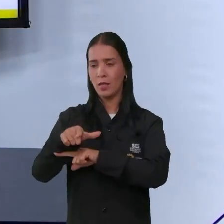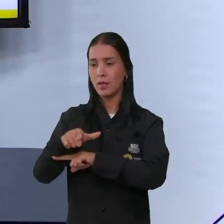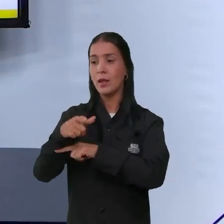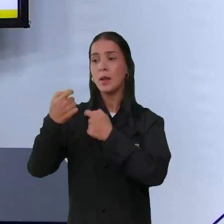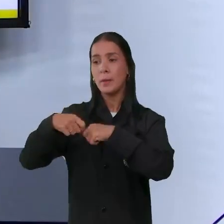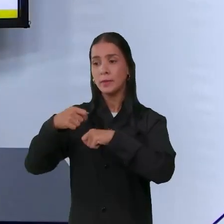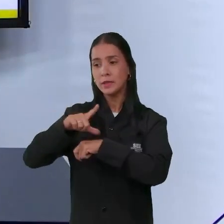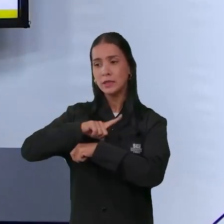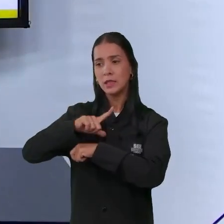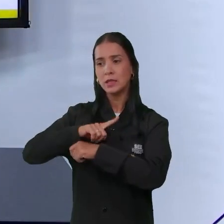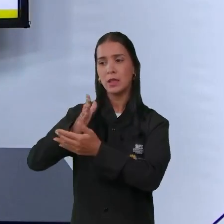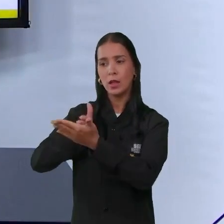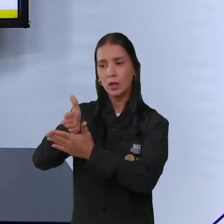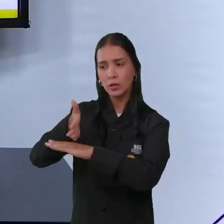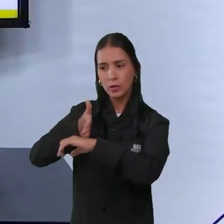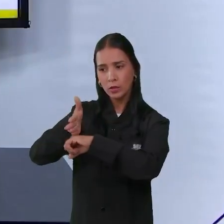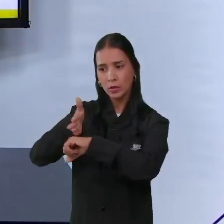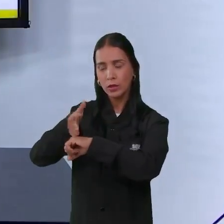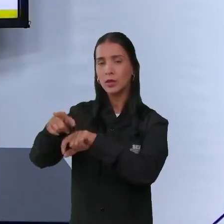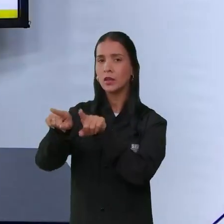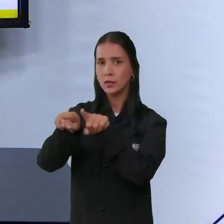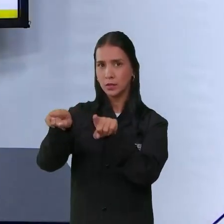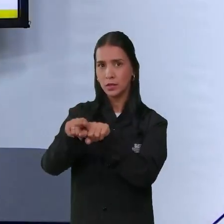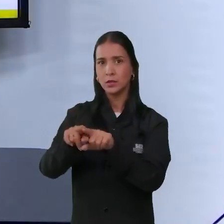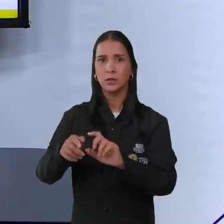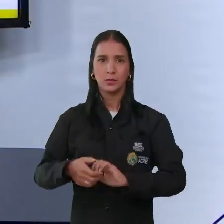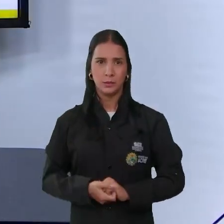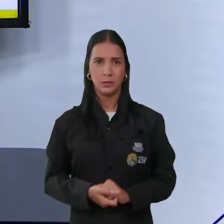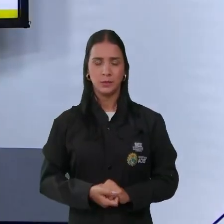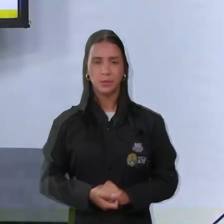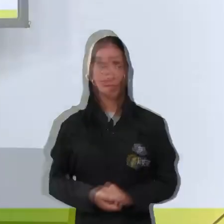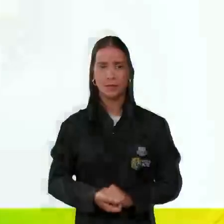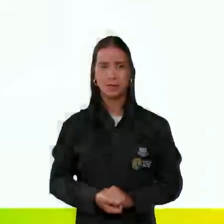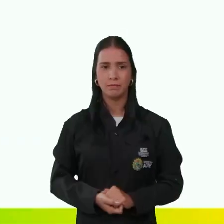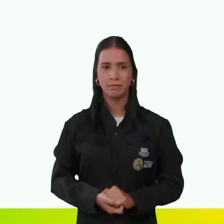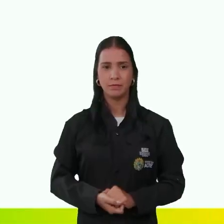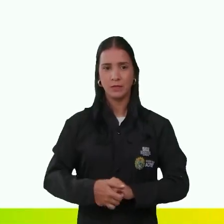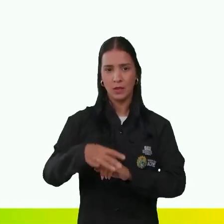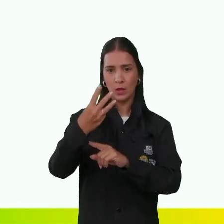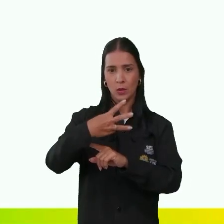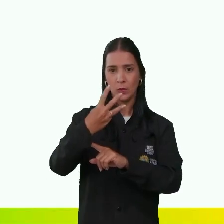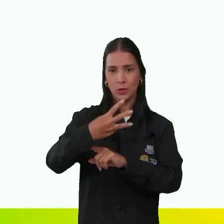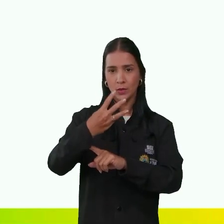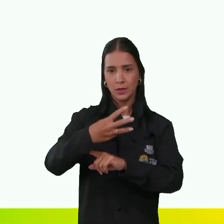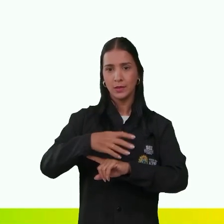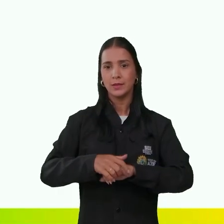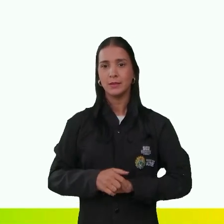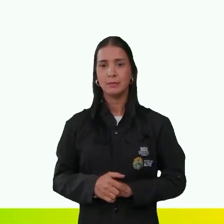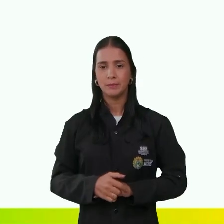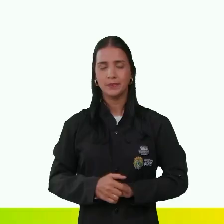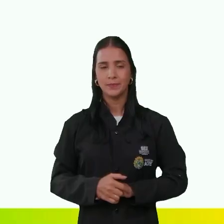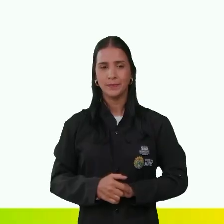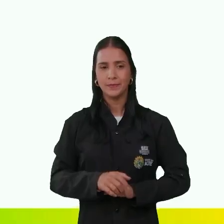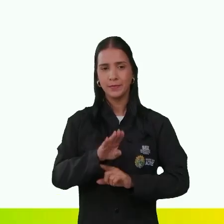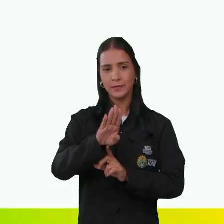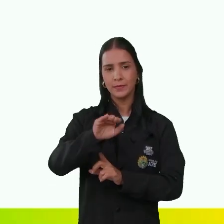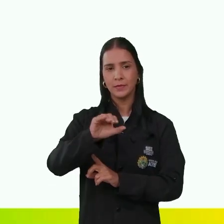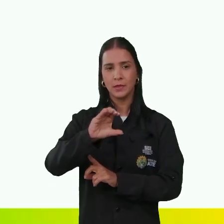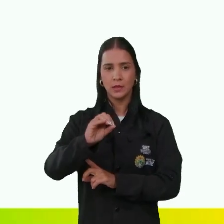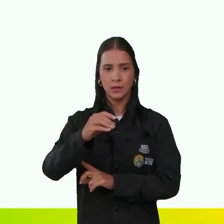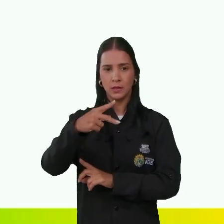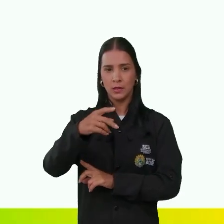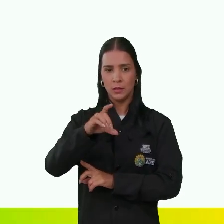não der para acabar com essa desigualdade. Biopoder e manipulação. O biopoder,